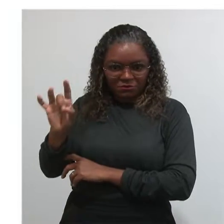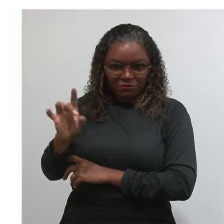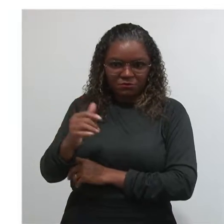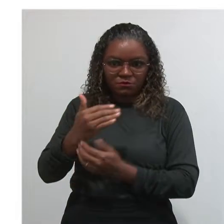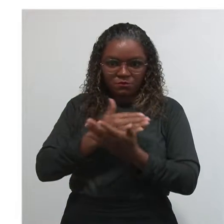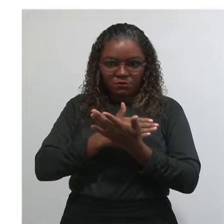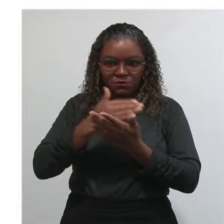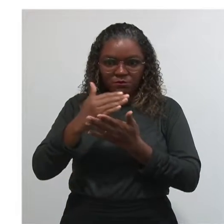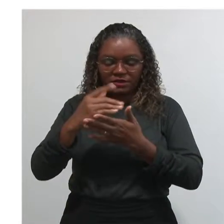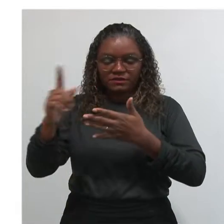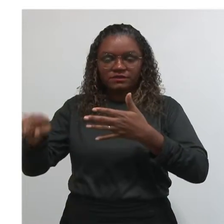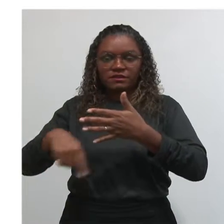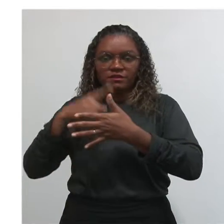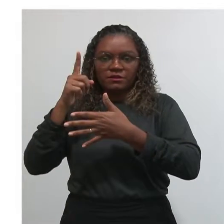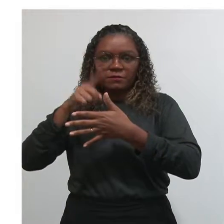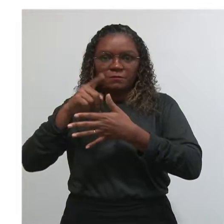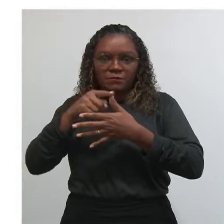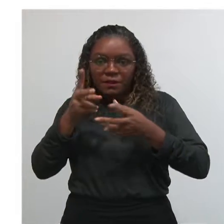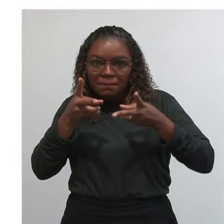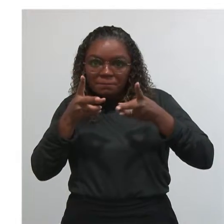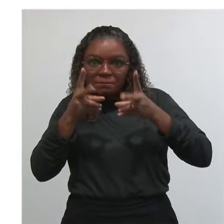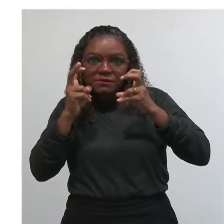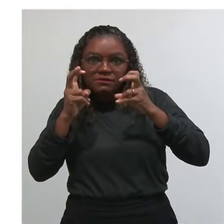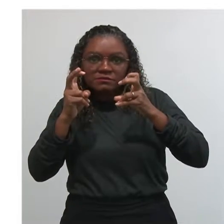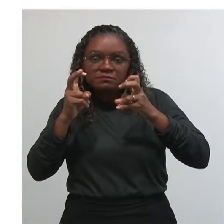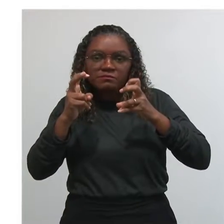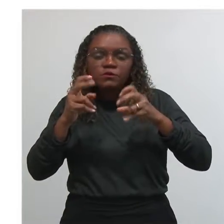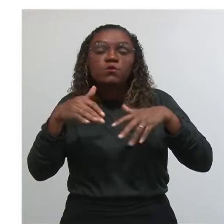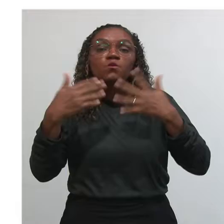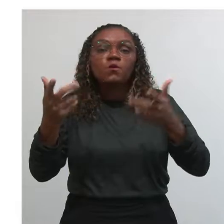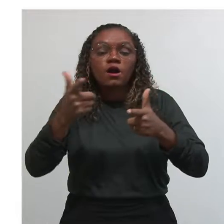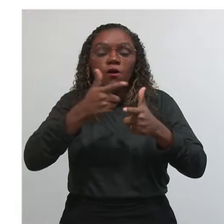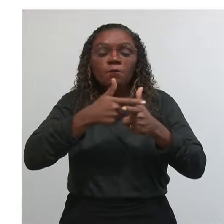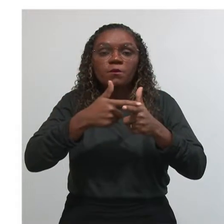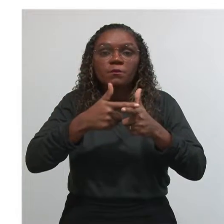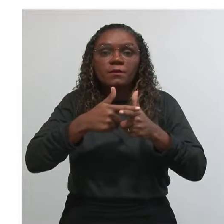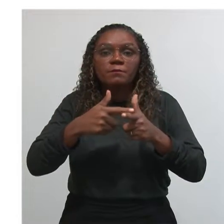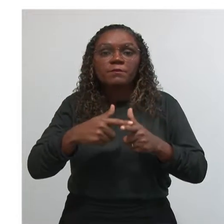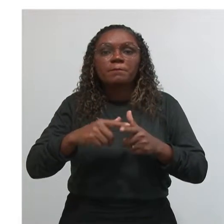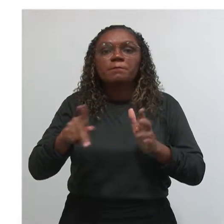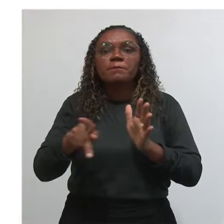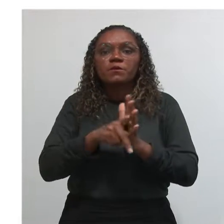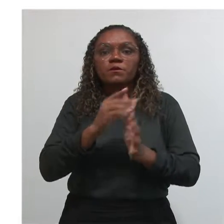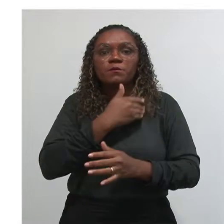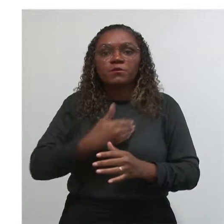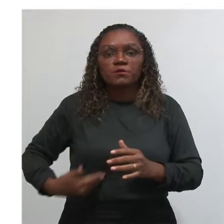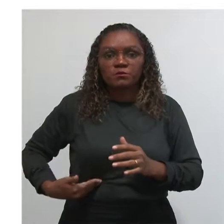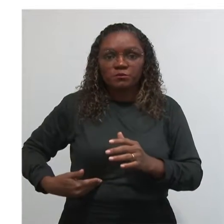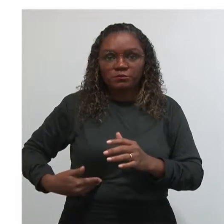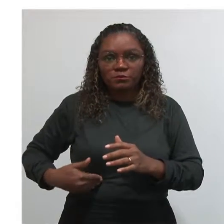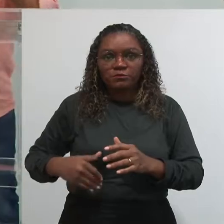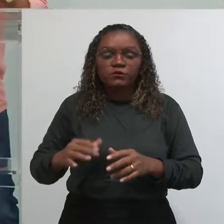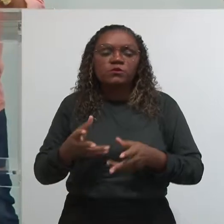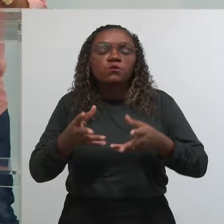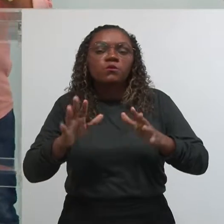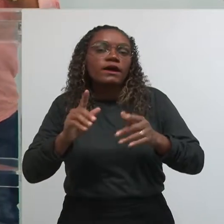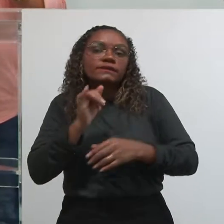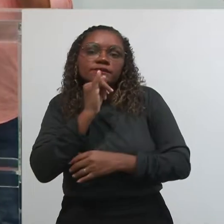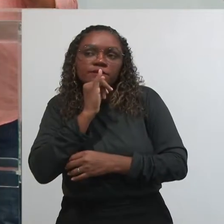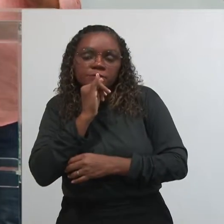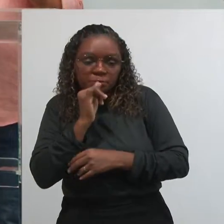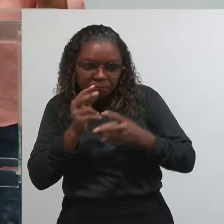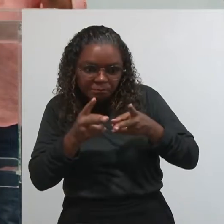aqui pela identificação do problema público, que é quando esse problema ele é identificado. Quer